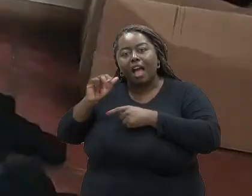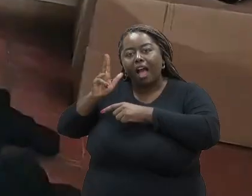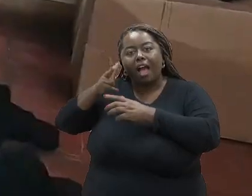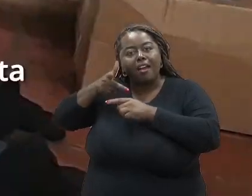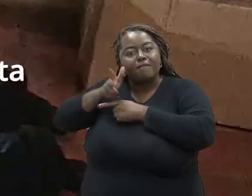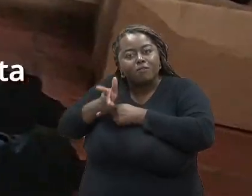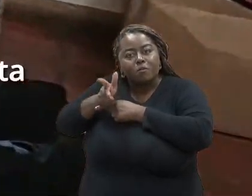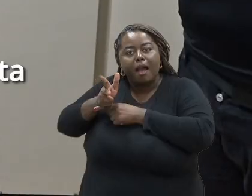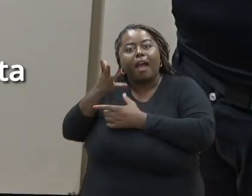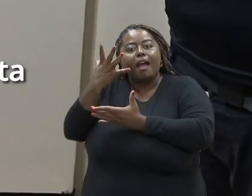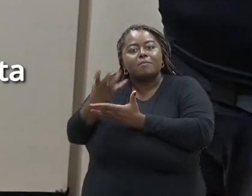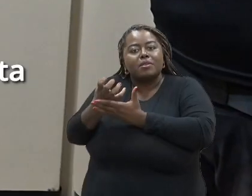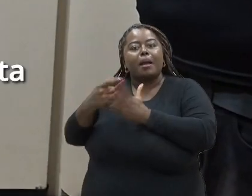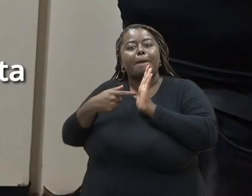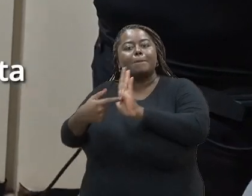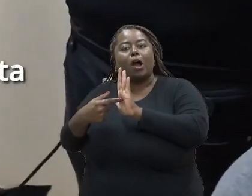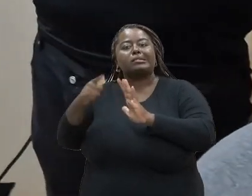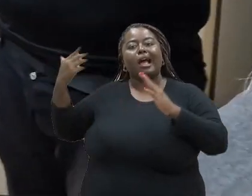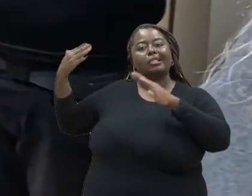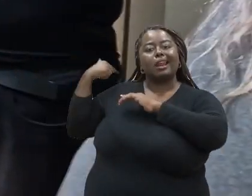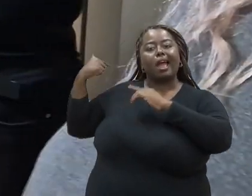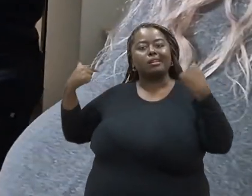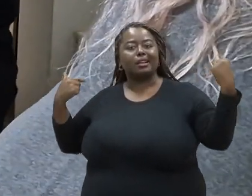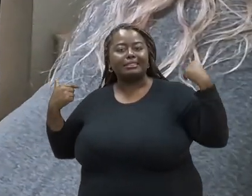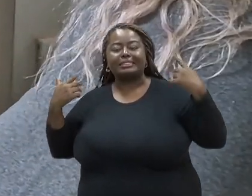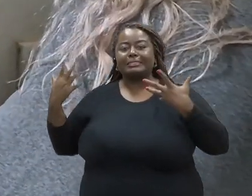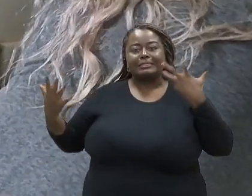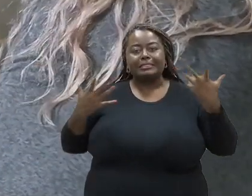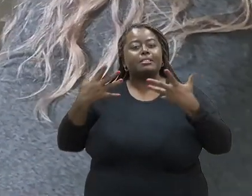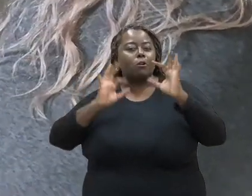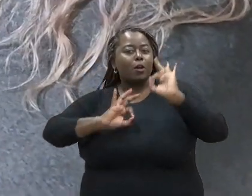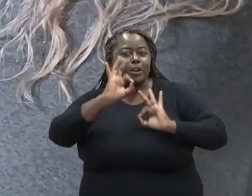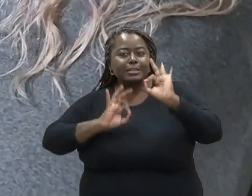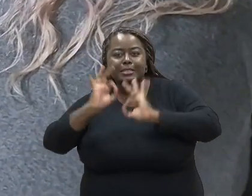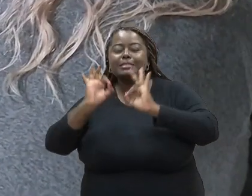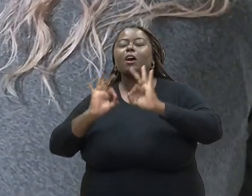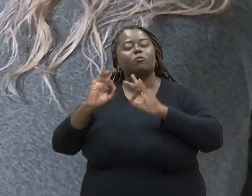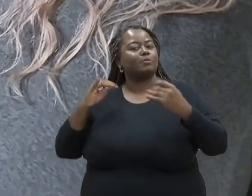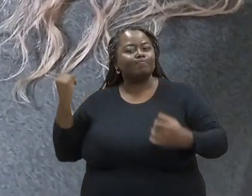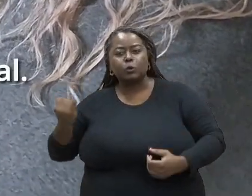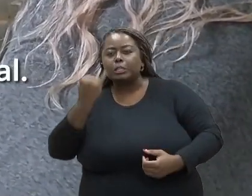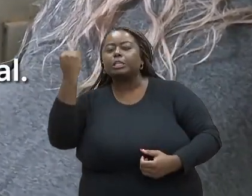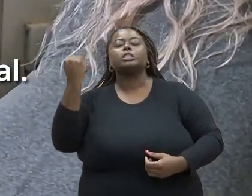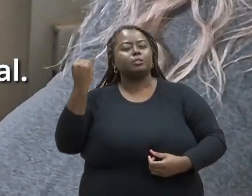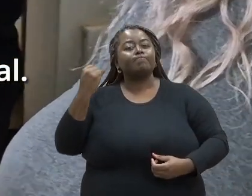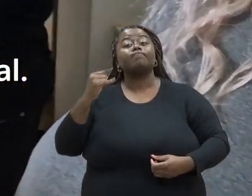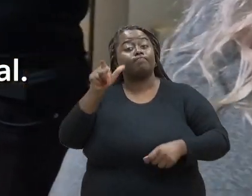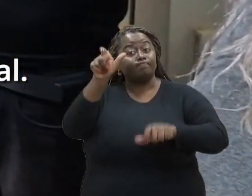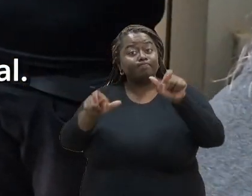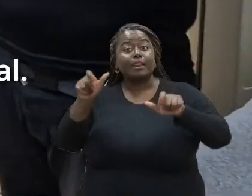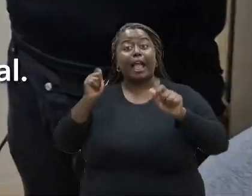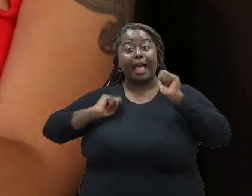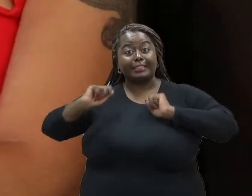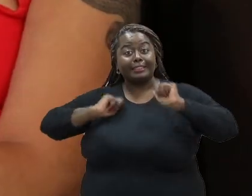dentro. Então, a colaboração em si dentro do curta também foi fundamental. Até mesmo das atrizes, elas tiveram um